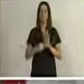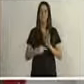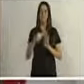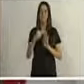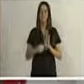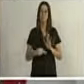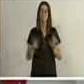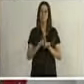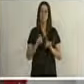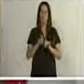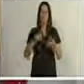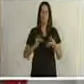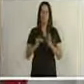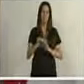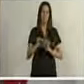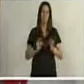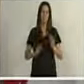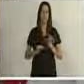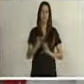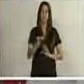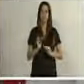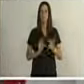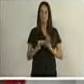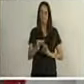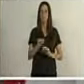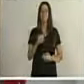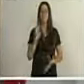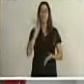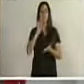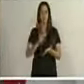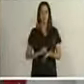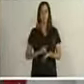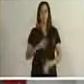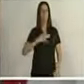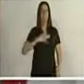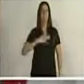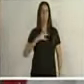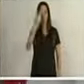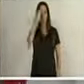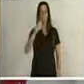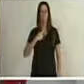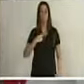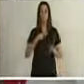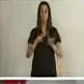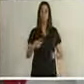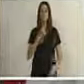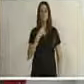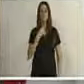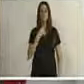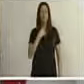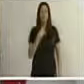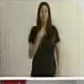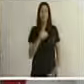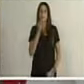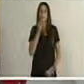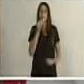também tecnicamente essa posição minha, que é absolutamente pessoal, mas que eu não poderia deixar de compartilhar com os senhores, afinal de